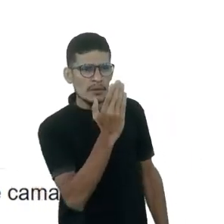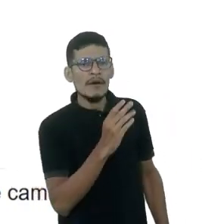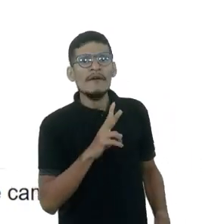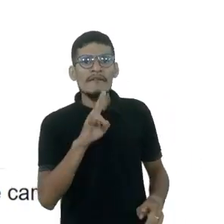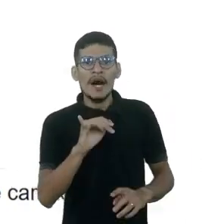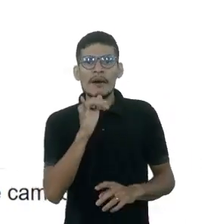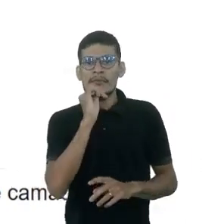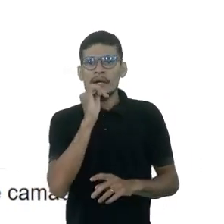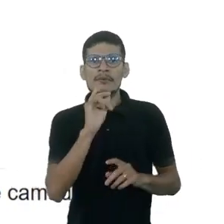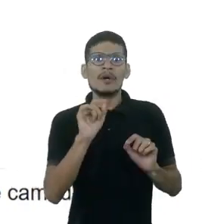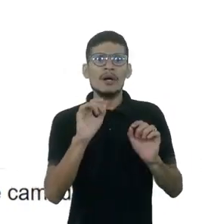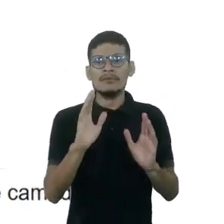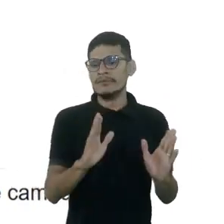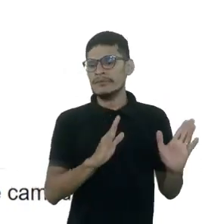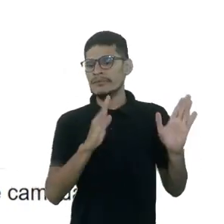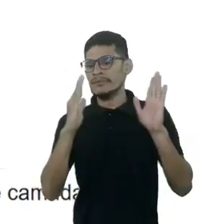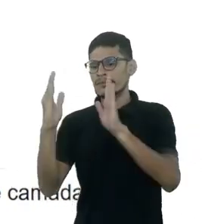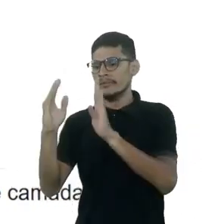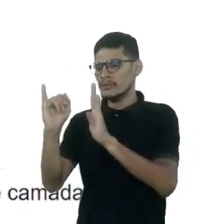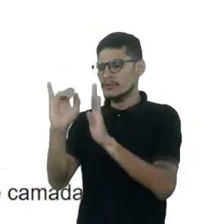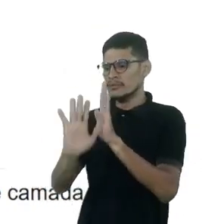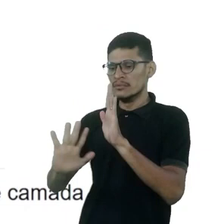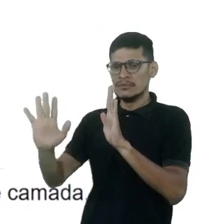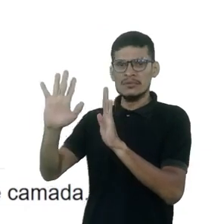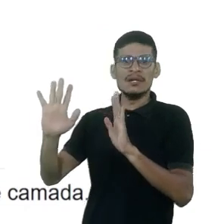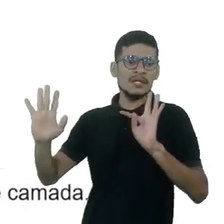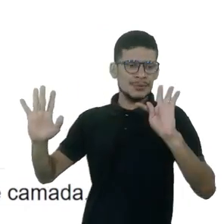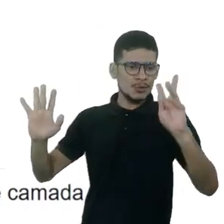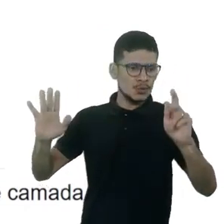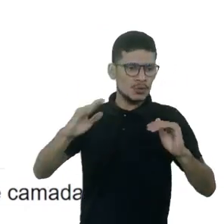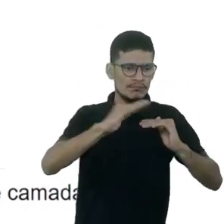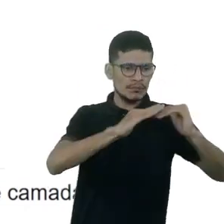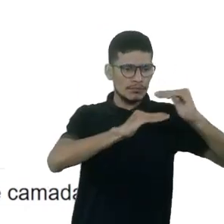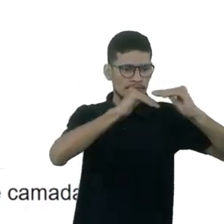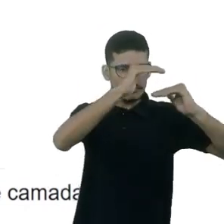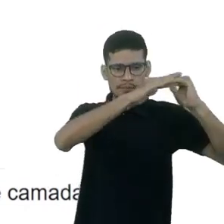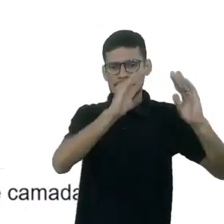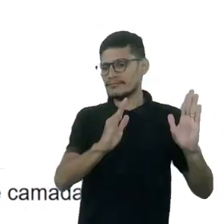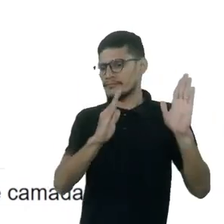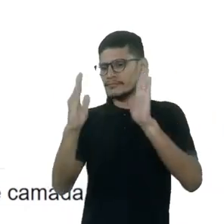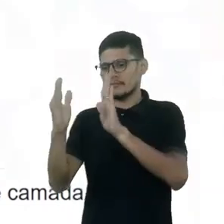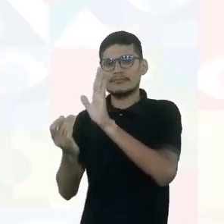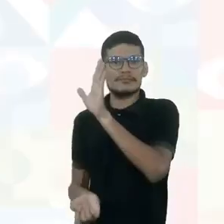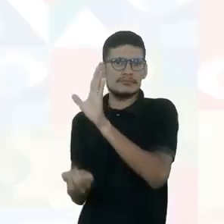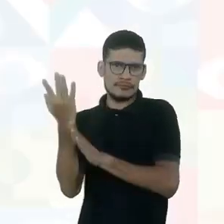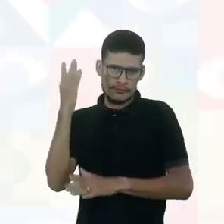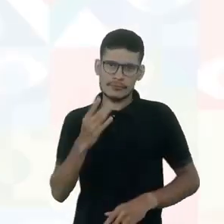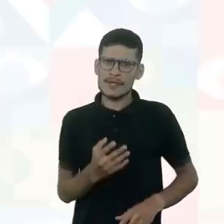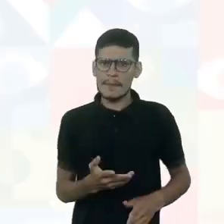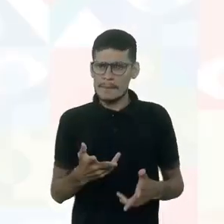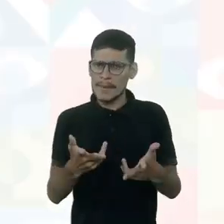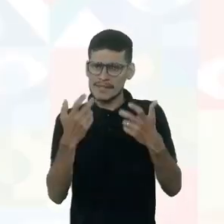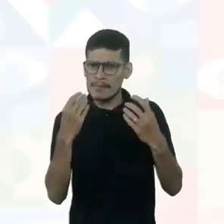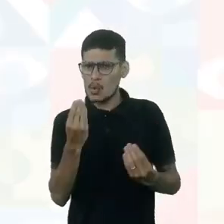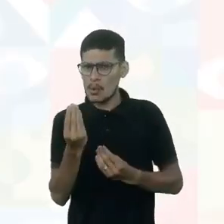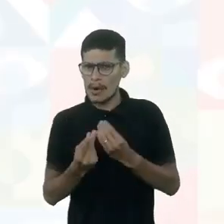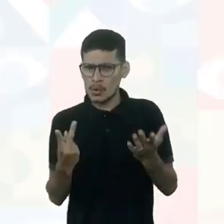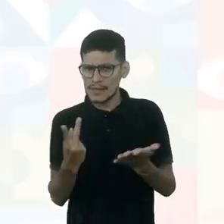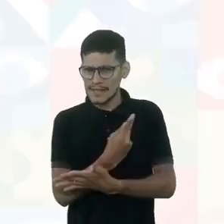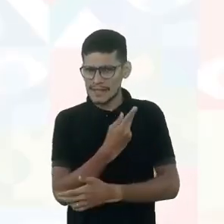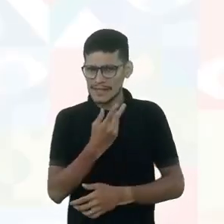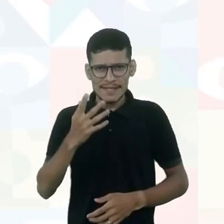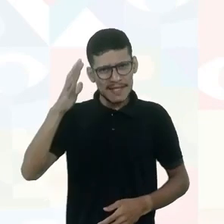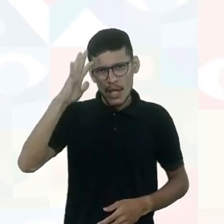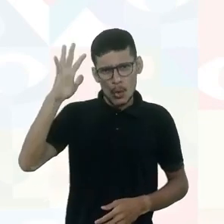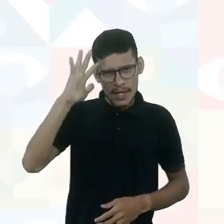imagem da direita, que é realmente essas imagens. Começam a perceber como funciona, na